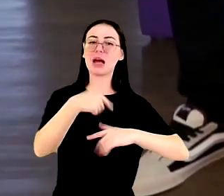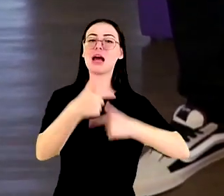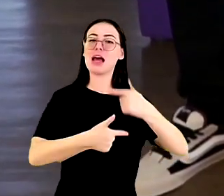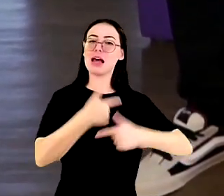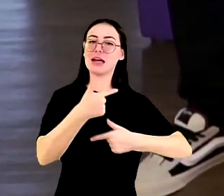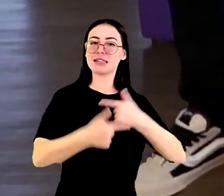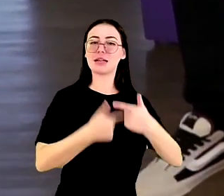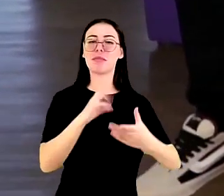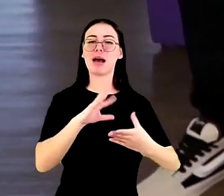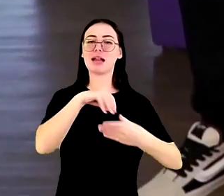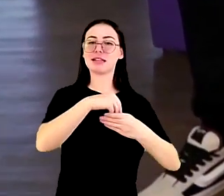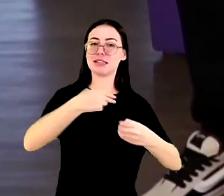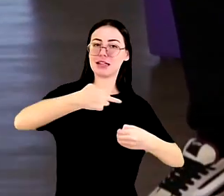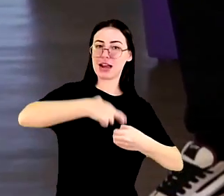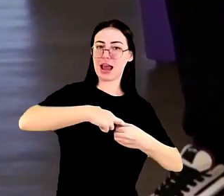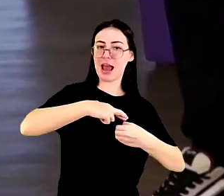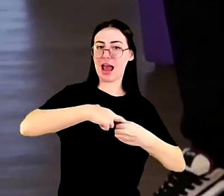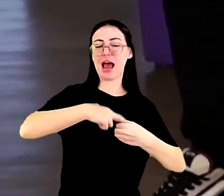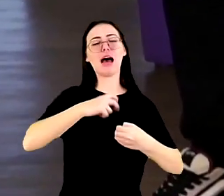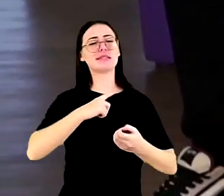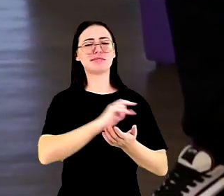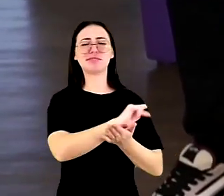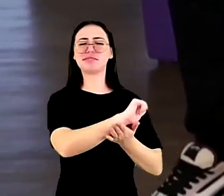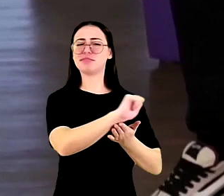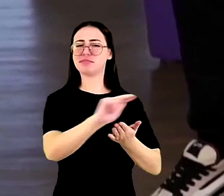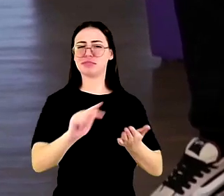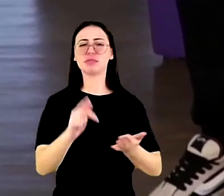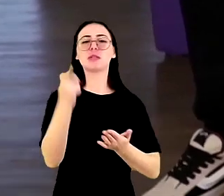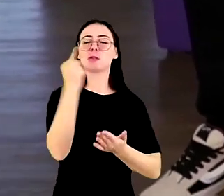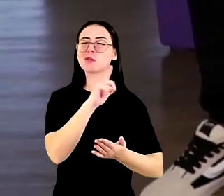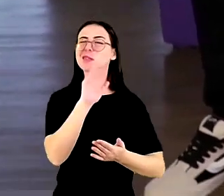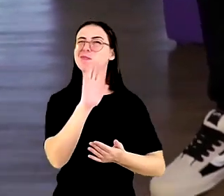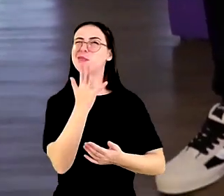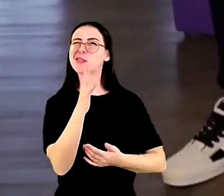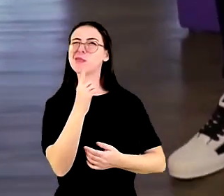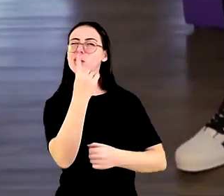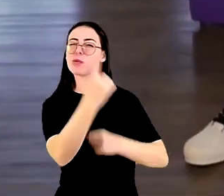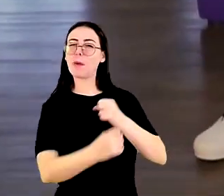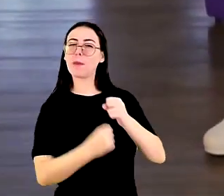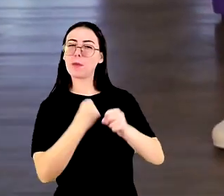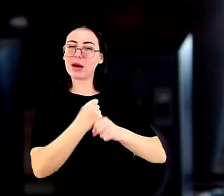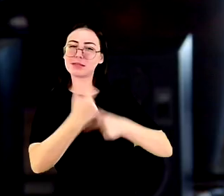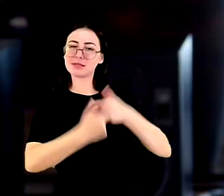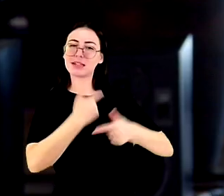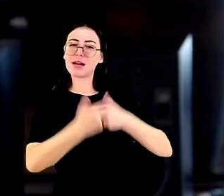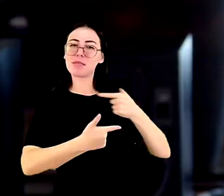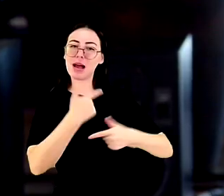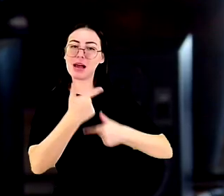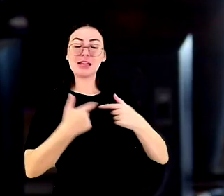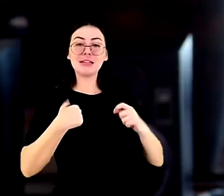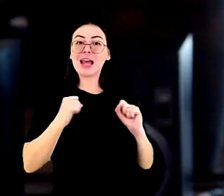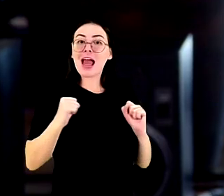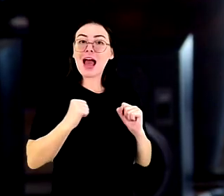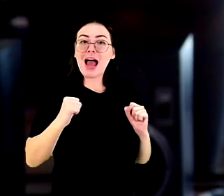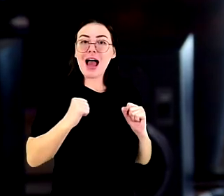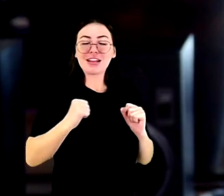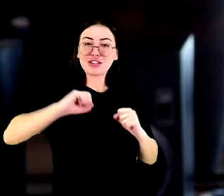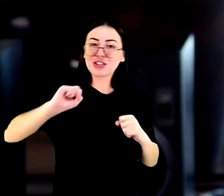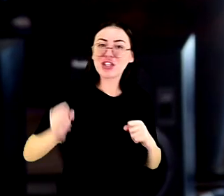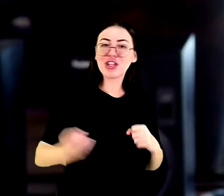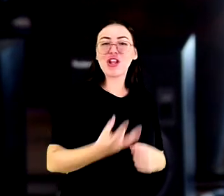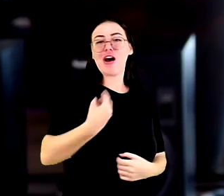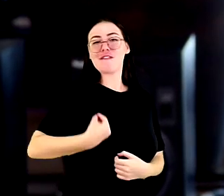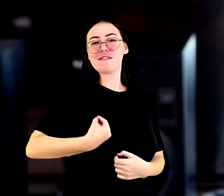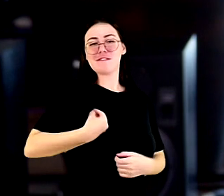me desenvolvido aqui há um pouco mais de um ano. E é algo que eu realmente amei muito e estou bastante fascinado com tecnologia